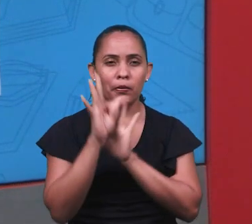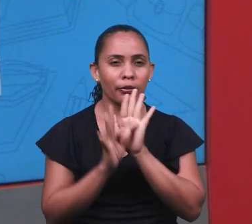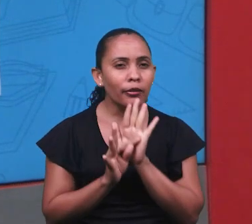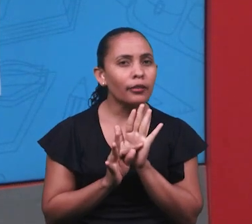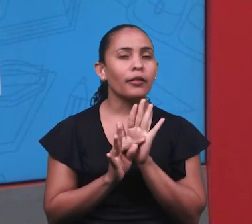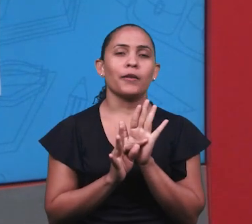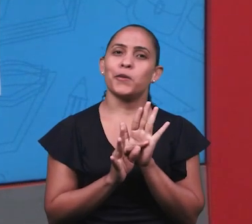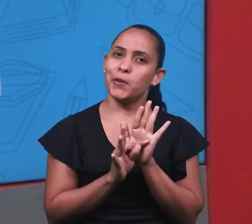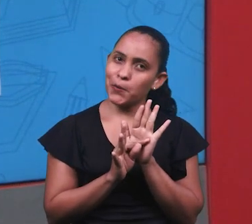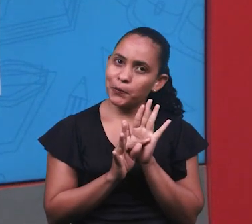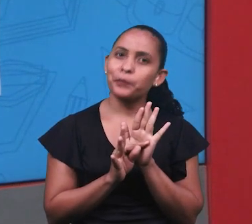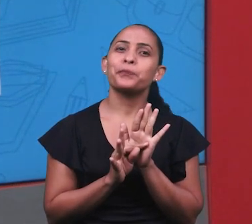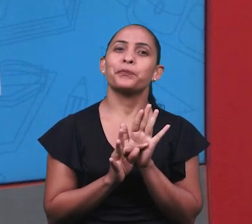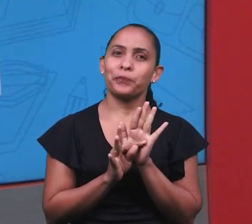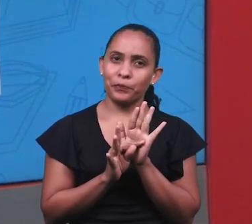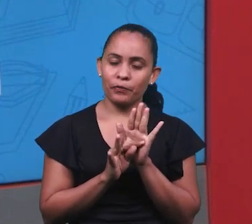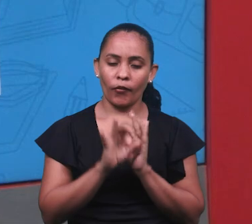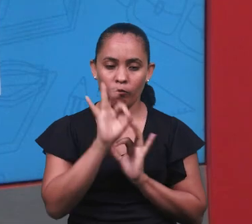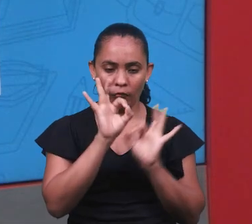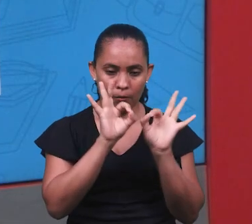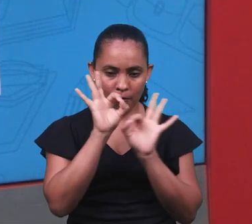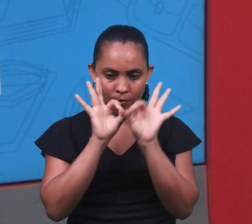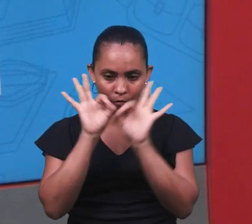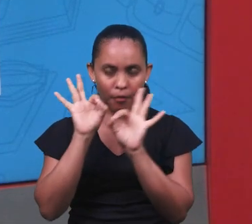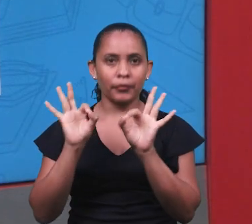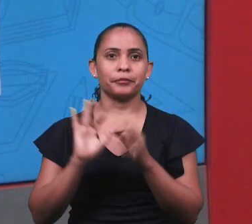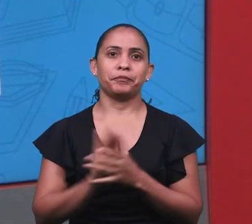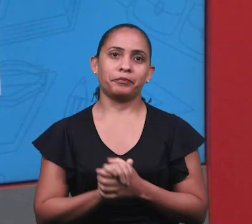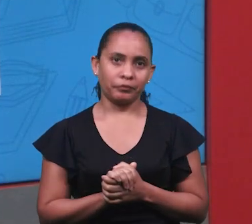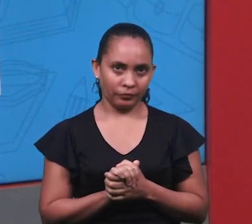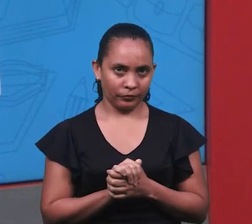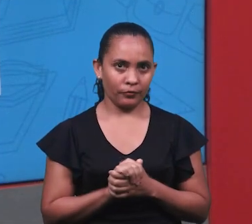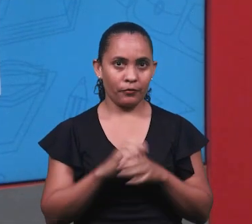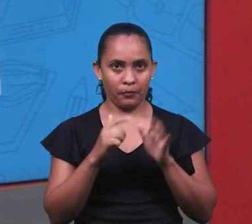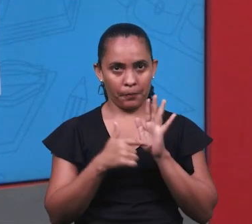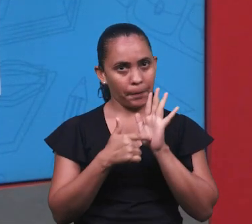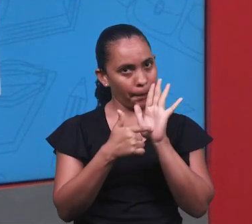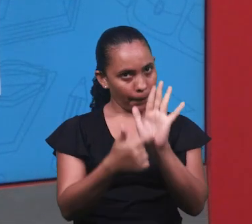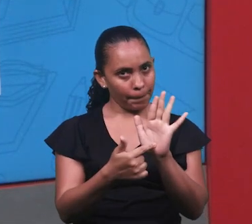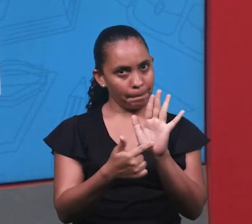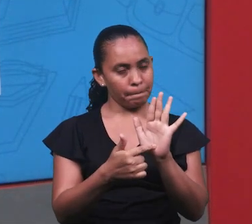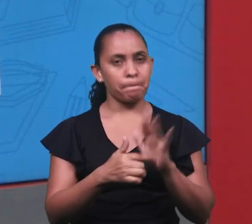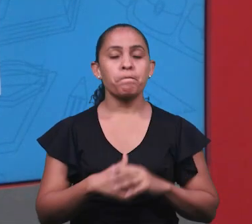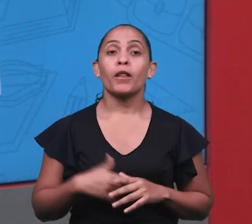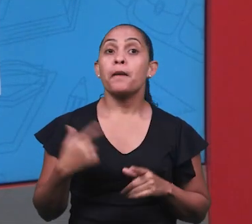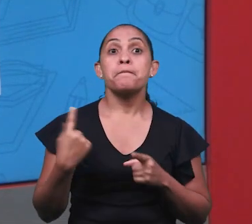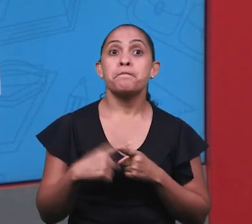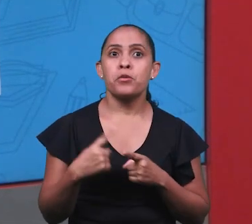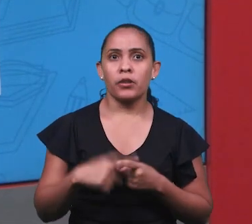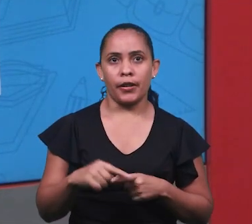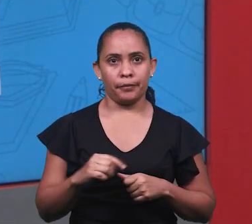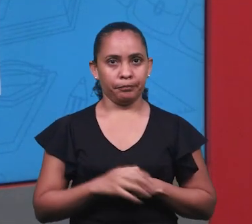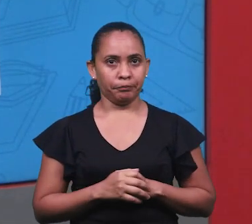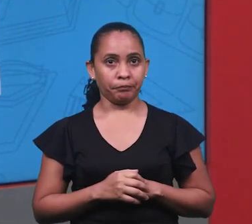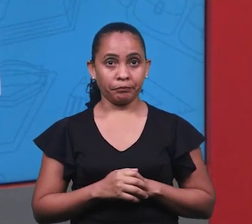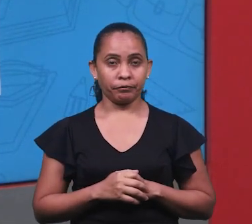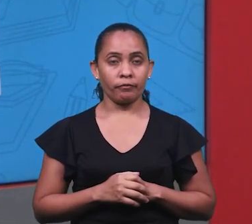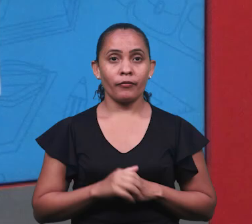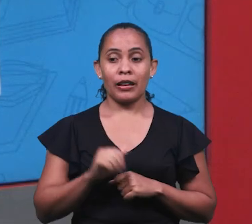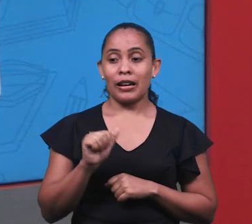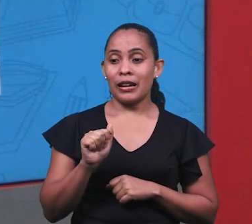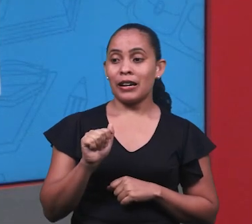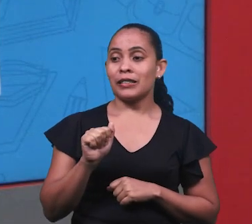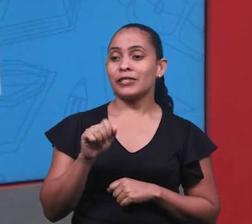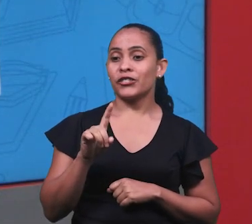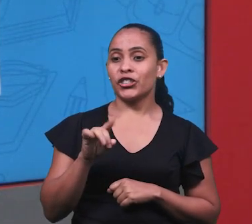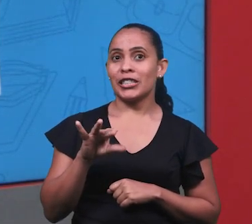consistente, organizada, configurando a autoria. Por quê? Porque a dissertação argumentativa é um texto que